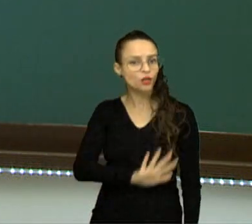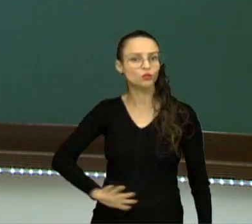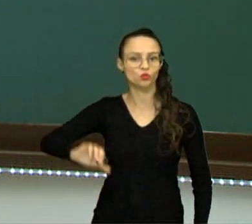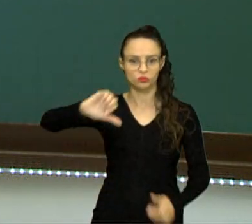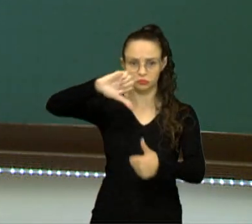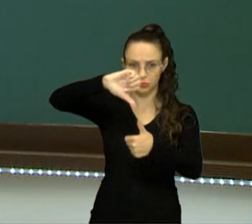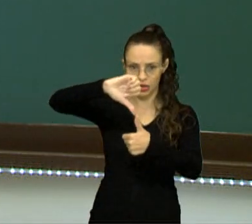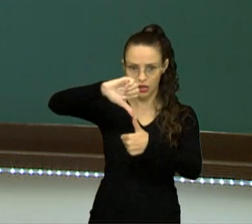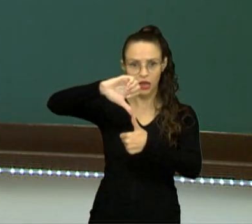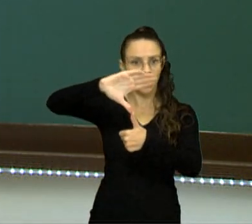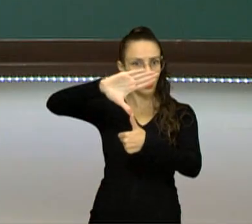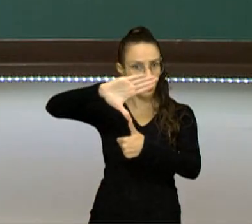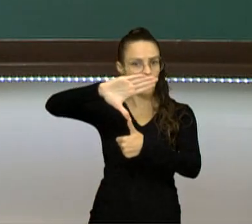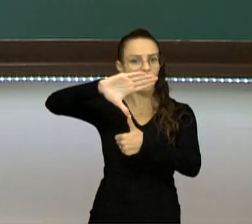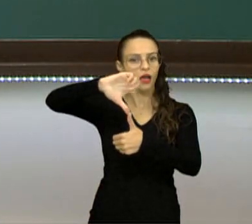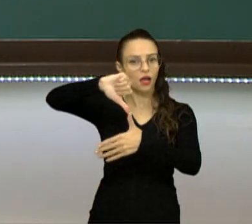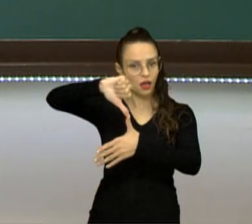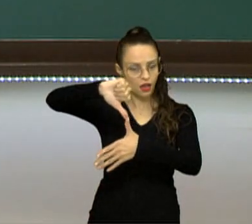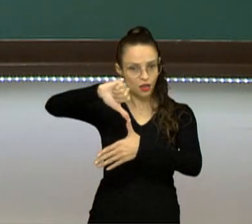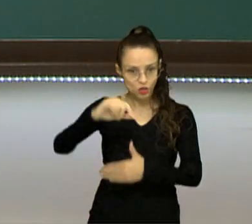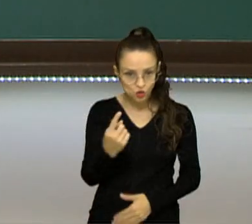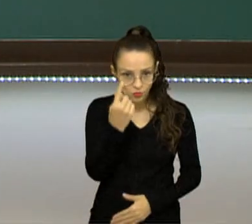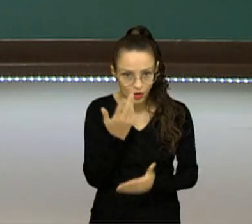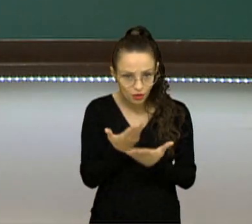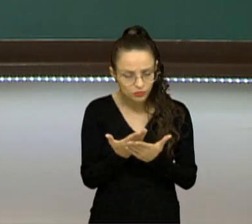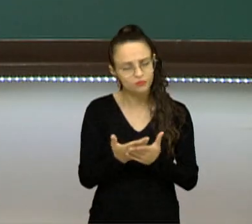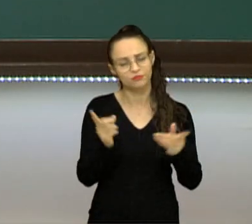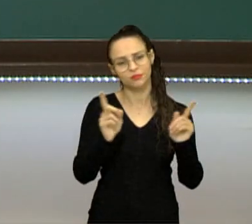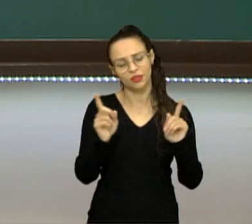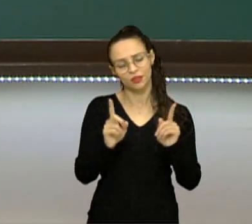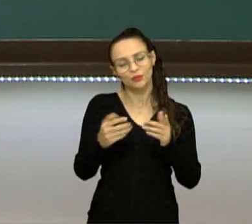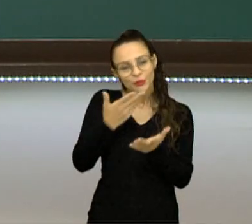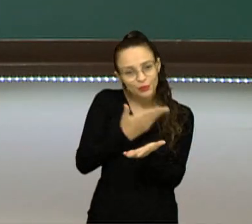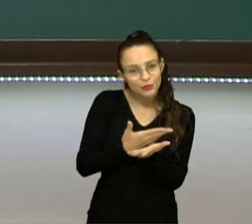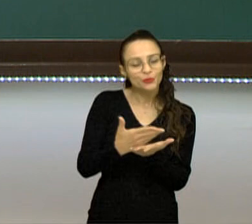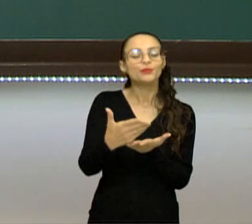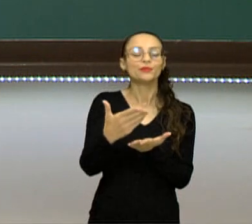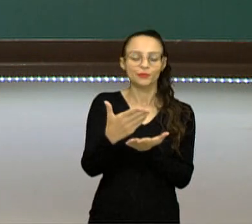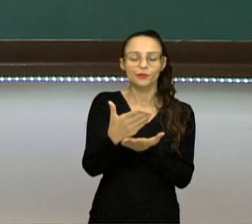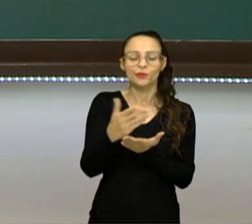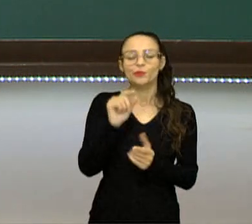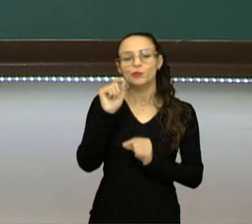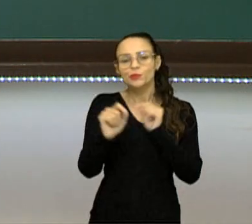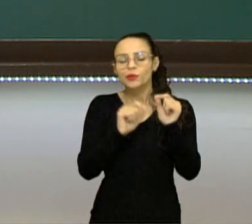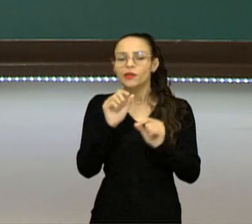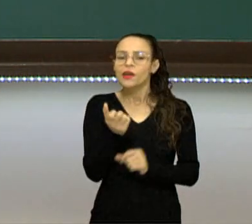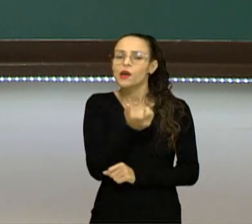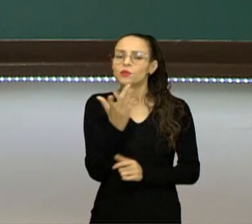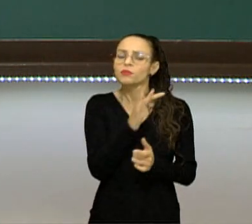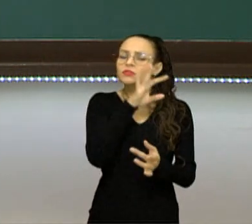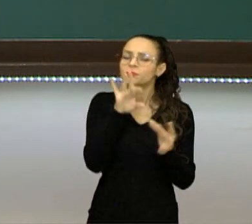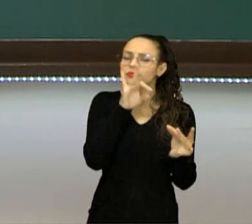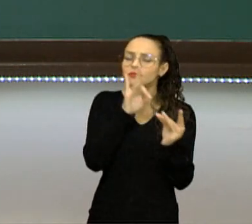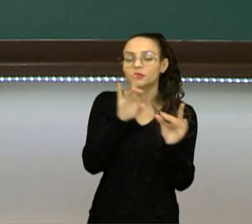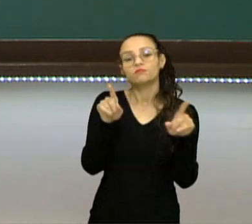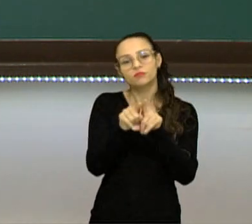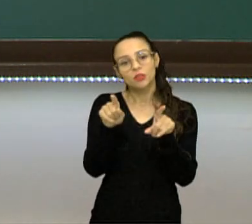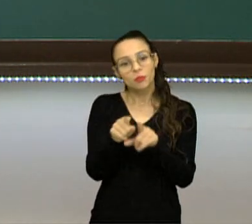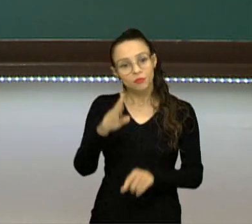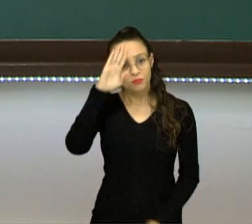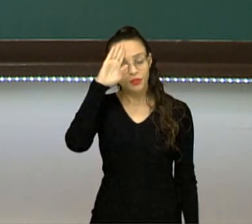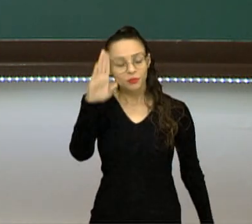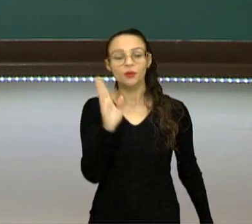Não, impossível. Que é isso? Uma introdução, conhecer um pouco algumas particularidades e, principalmente, vamos conhecer